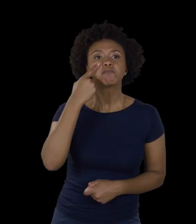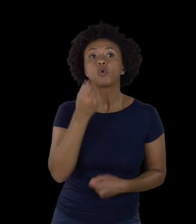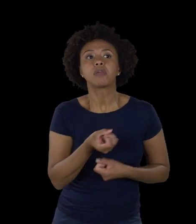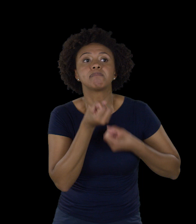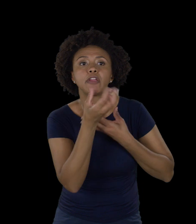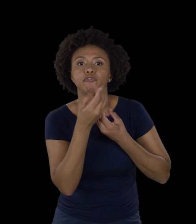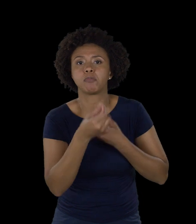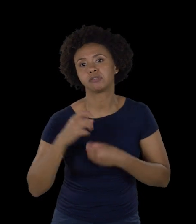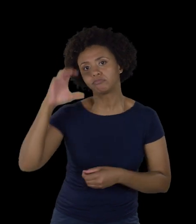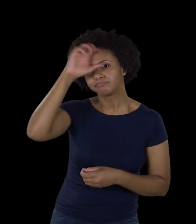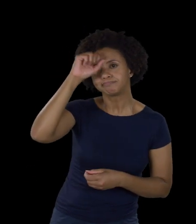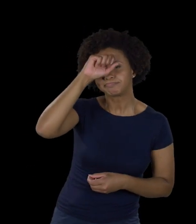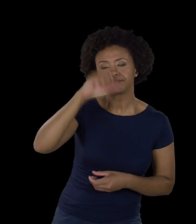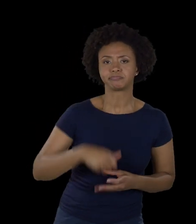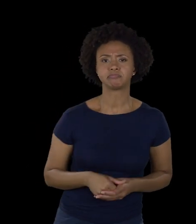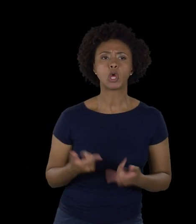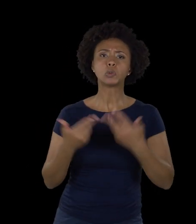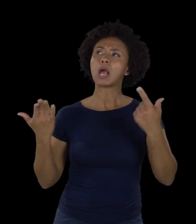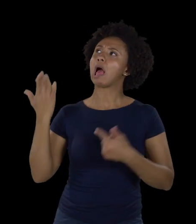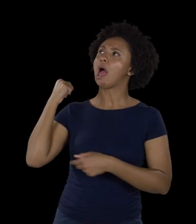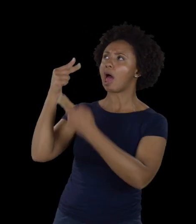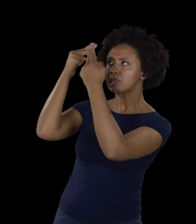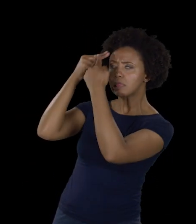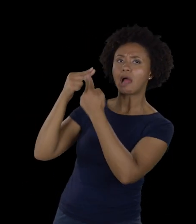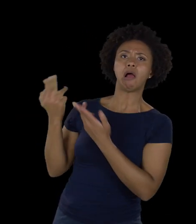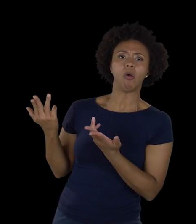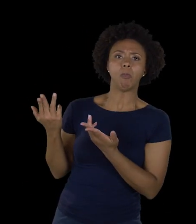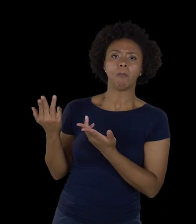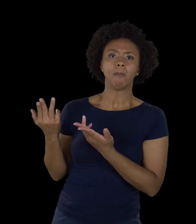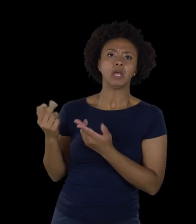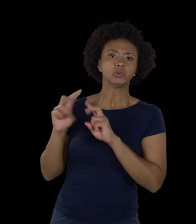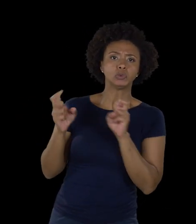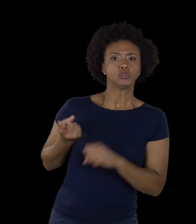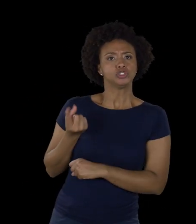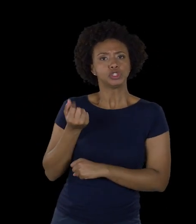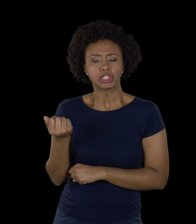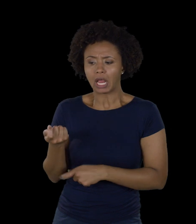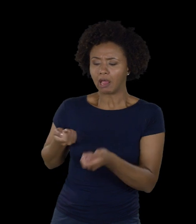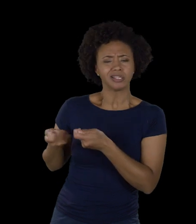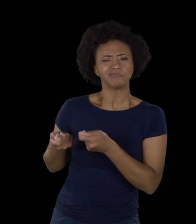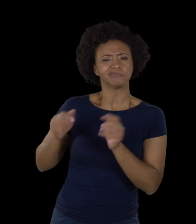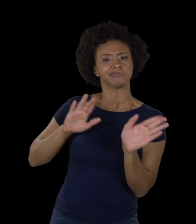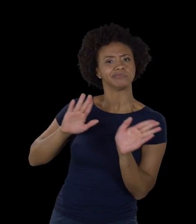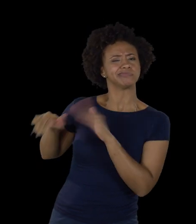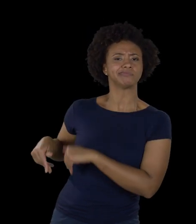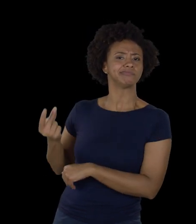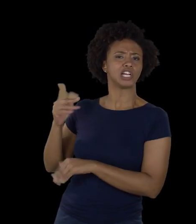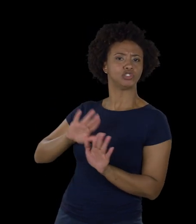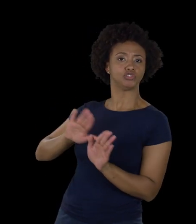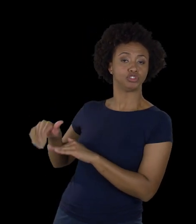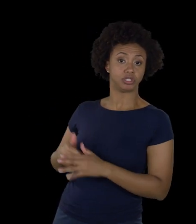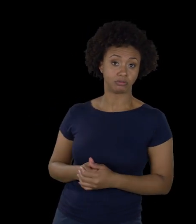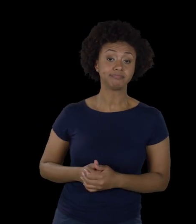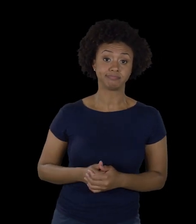informação, abandone os ultrapassados paradigmas em relação ao seu dinheiro e como lidar com ele. Afinal,